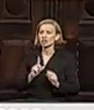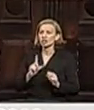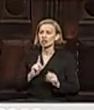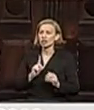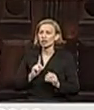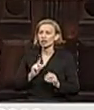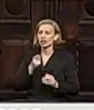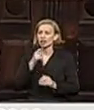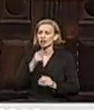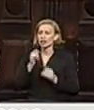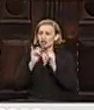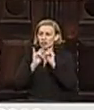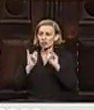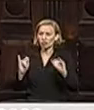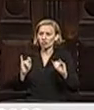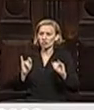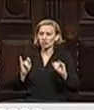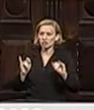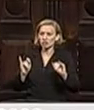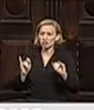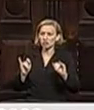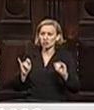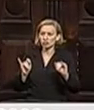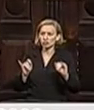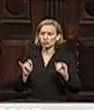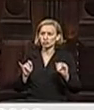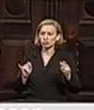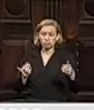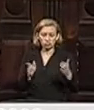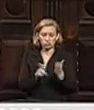informações, só teria um caminho a percorrer: